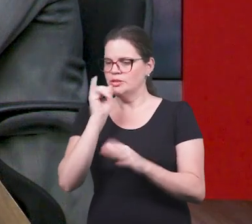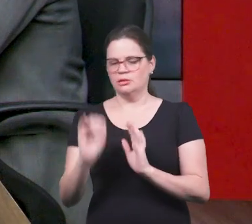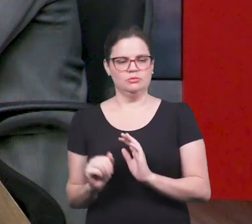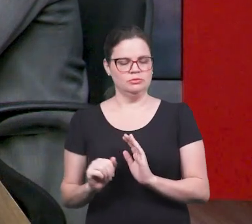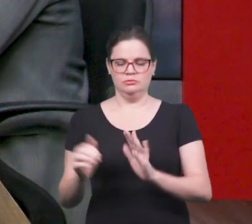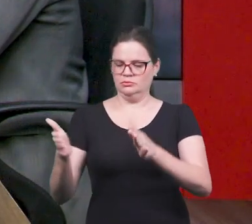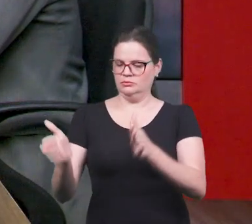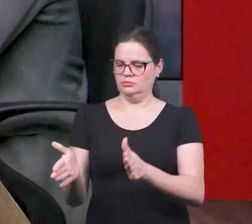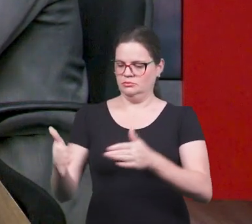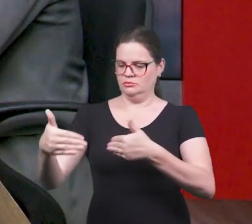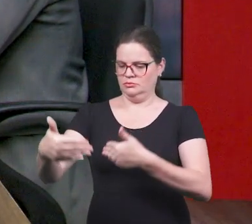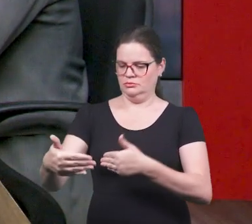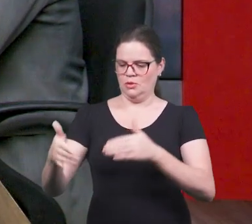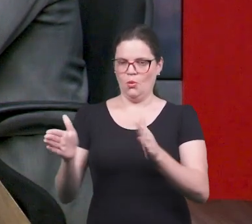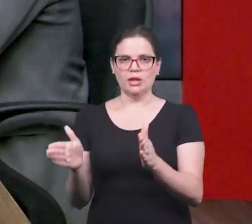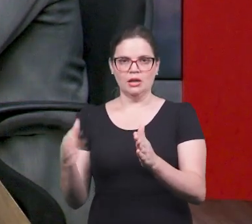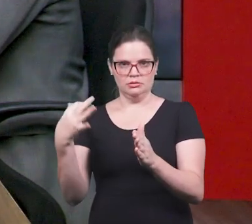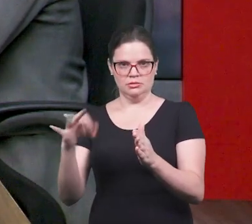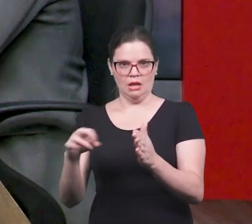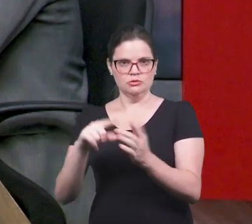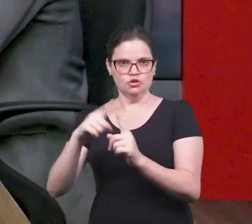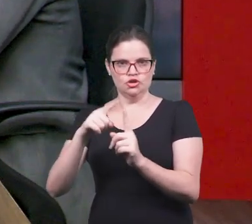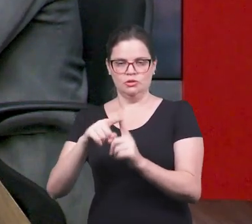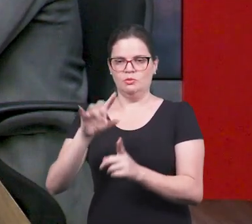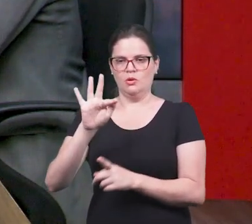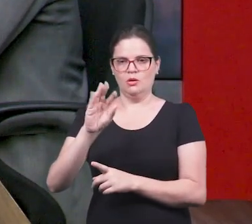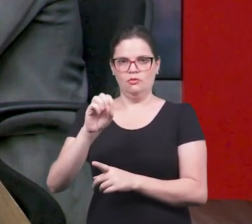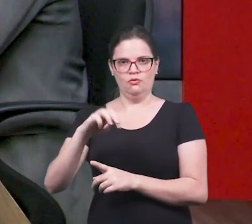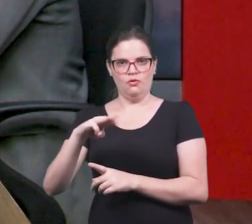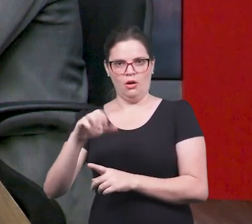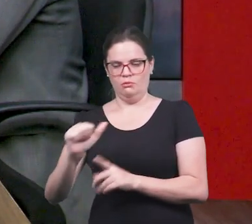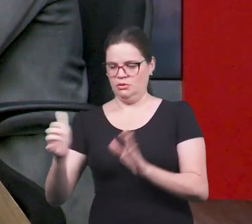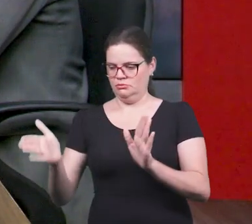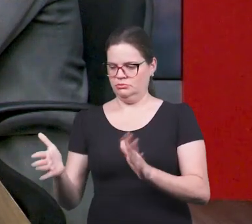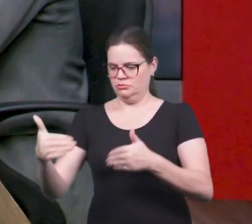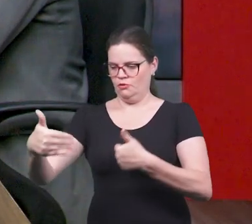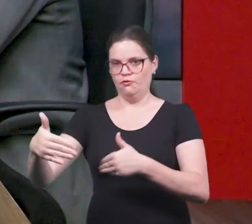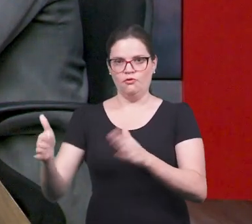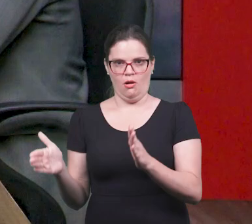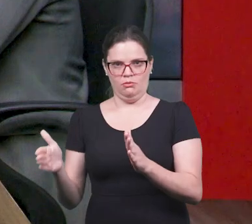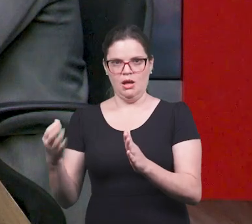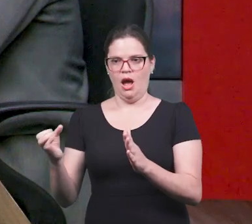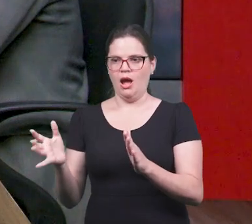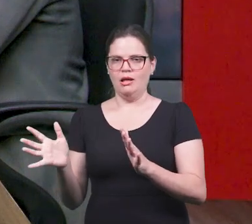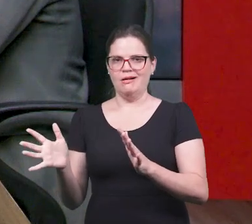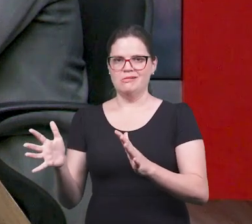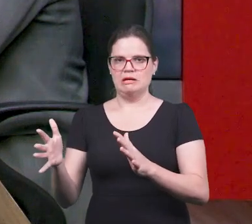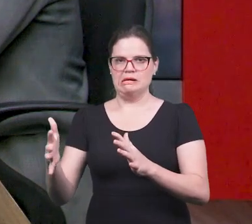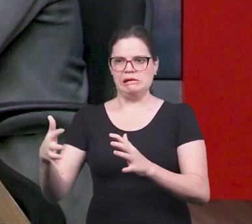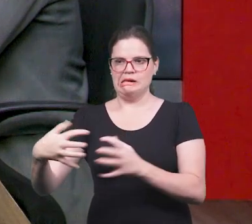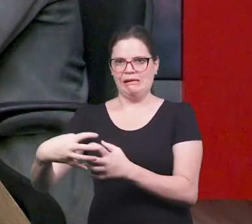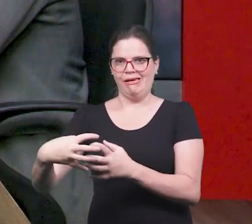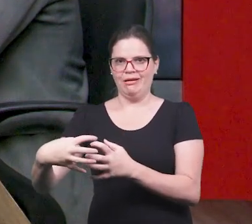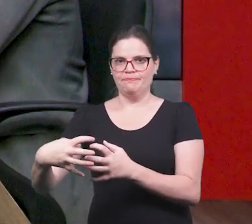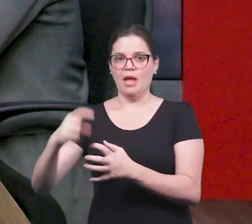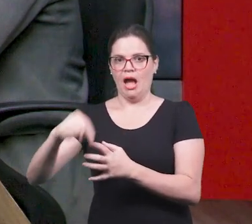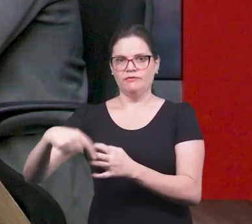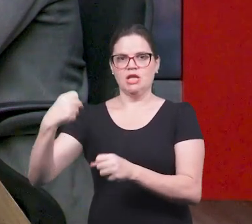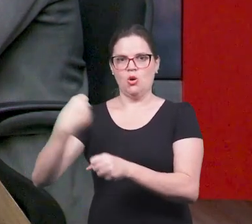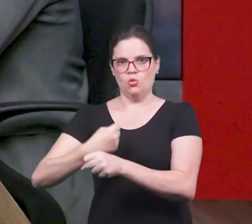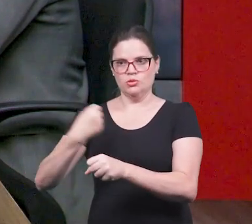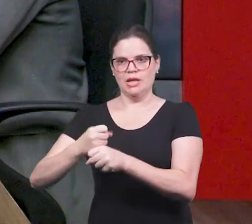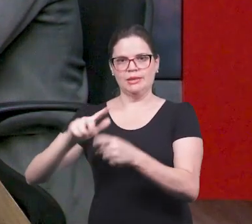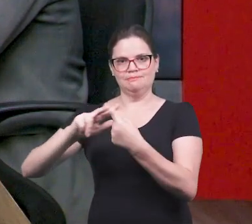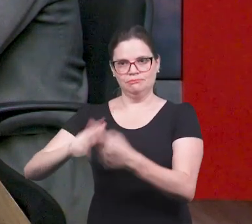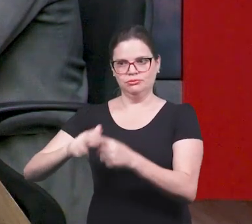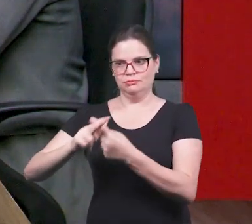restauração. Né? Então, essa é a intenção. E protestante, por quê? Por que eles começaram a ser chamados de protestantes?